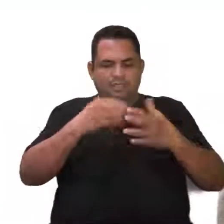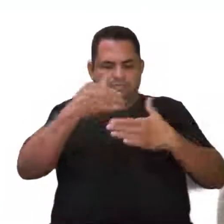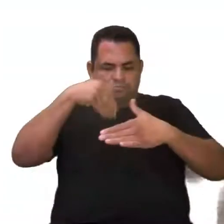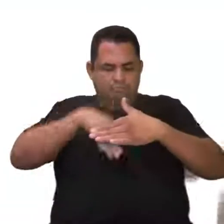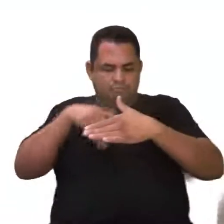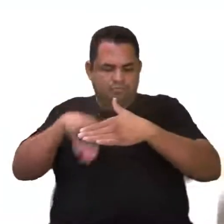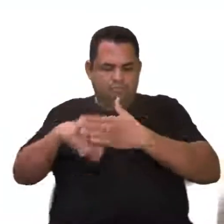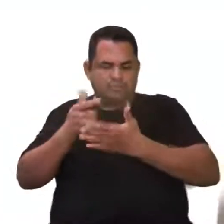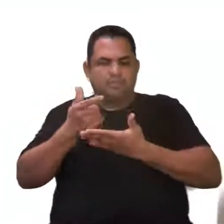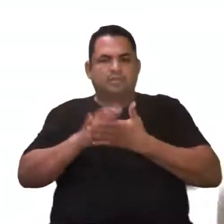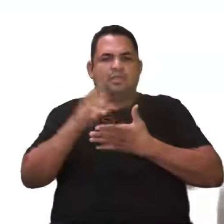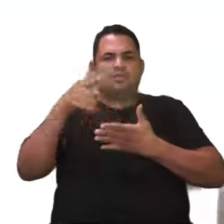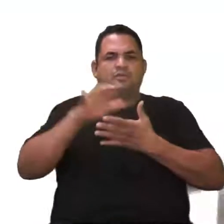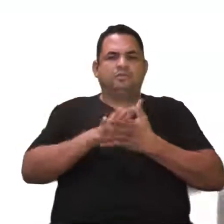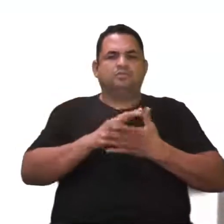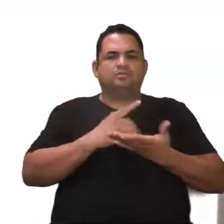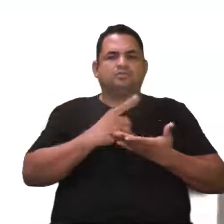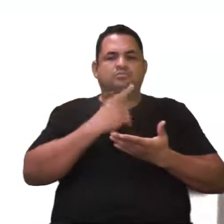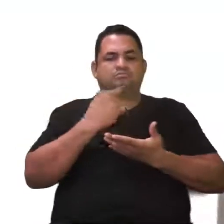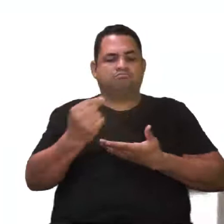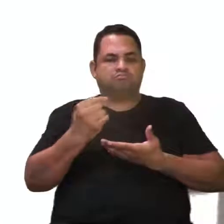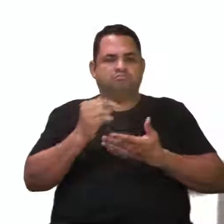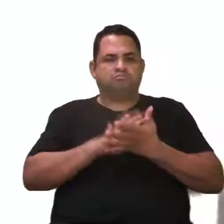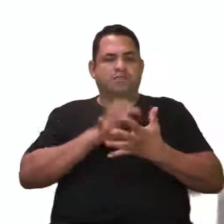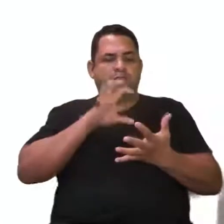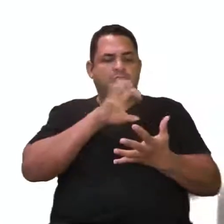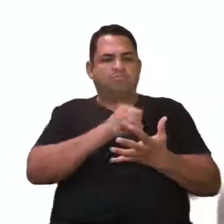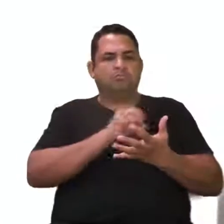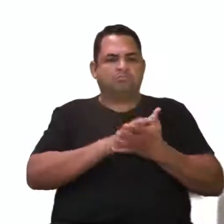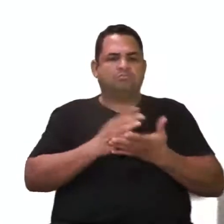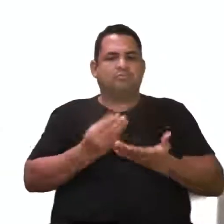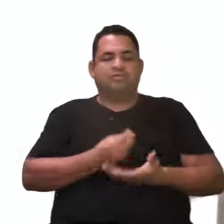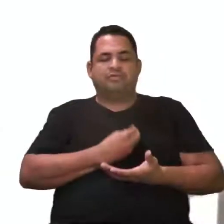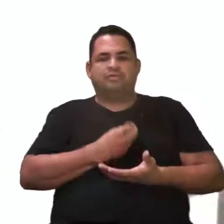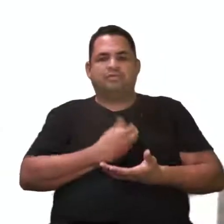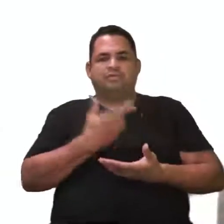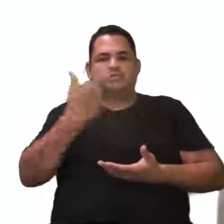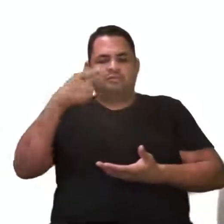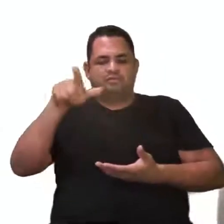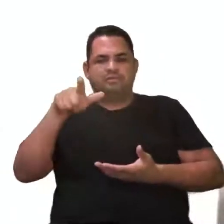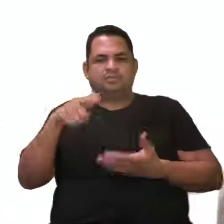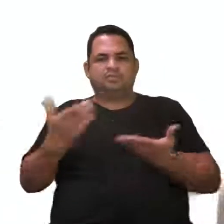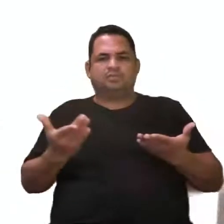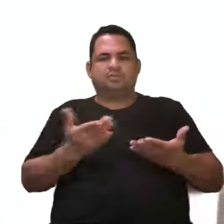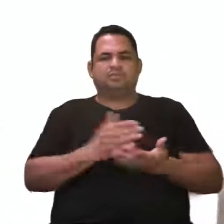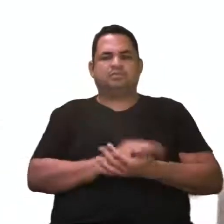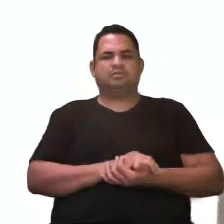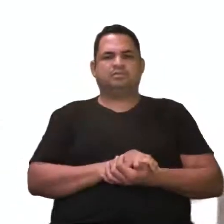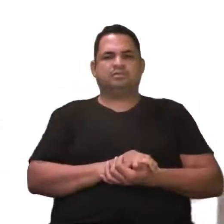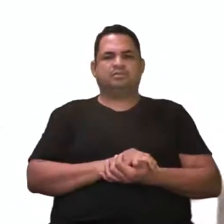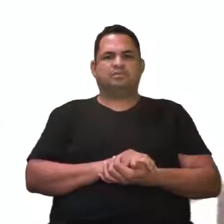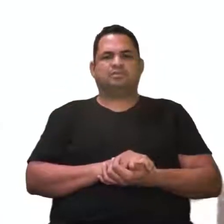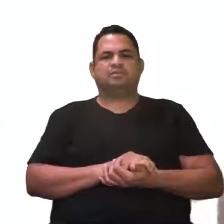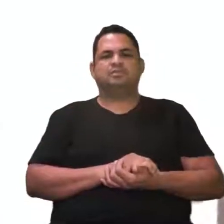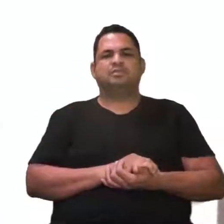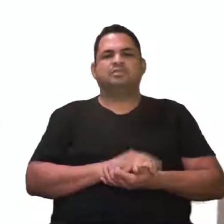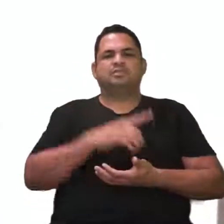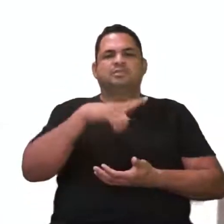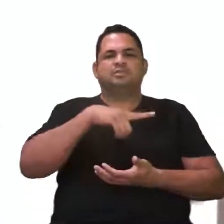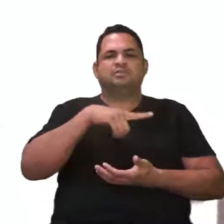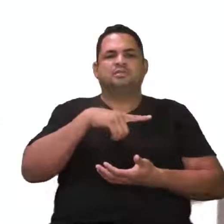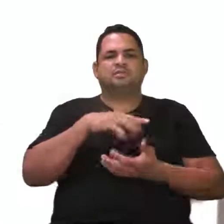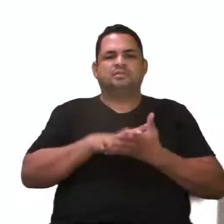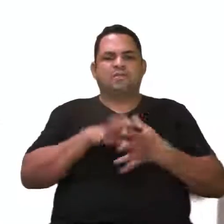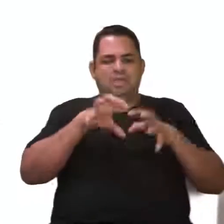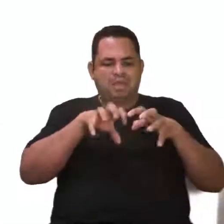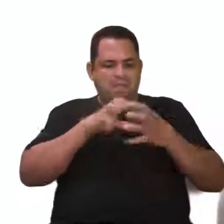manter nesse buraco, fugir dos seus predadores, sobreviveriam. Então, essa característica foi selecionada aí também. Tá? Aqueles que tinham garrinha